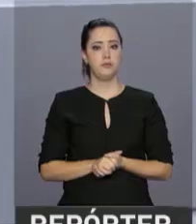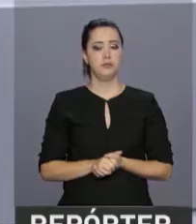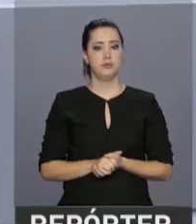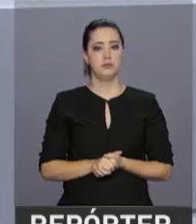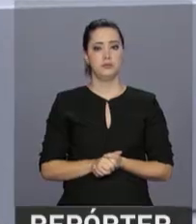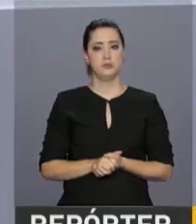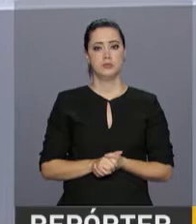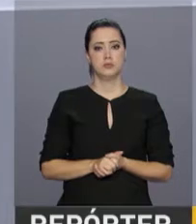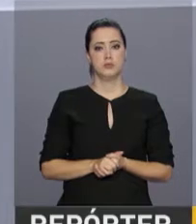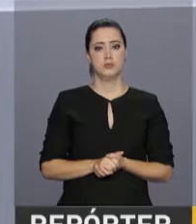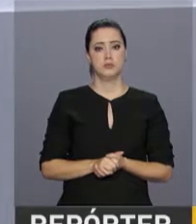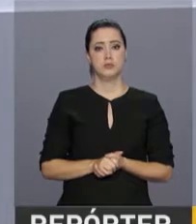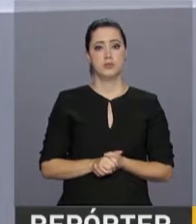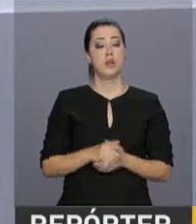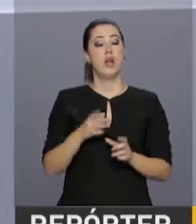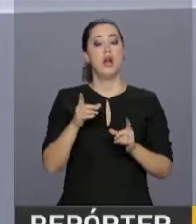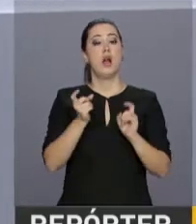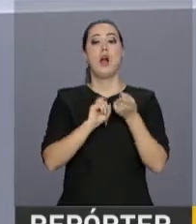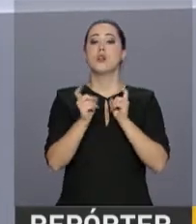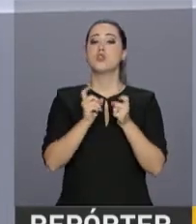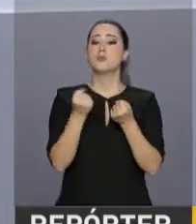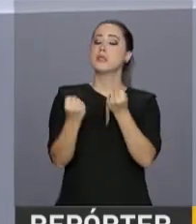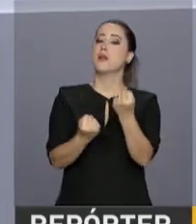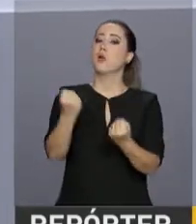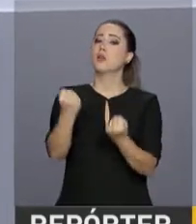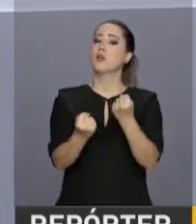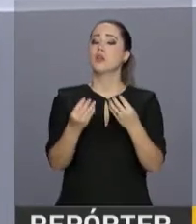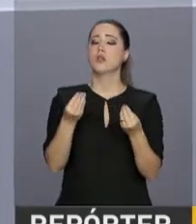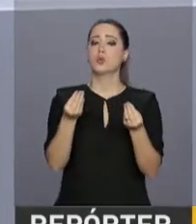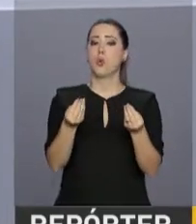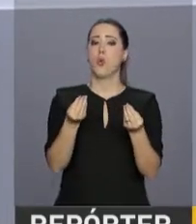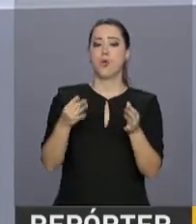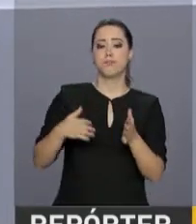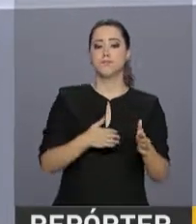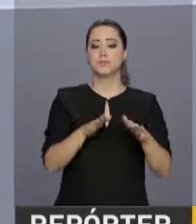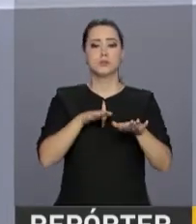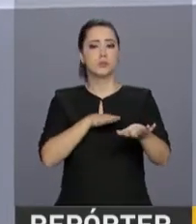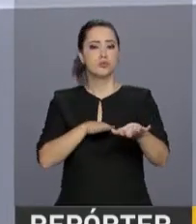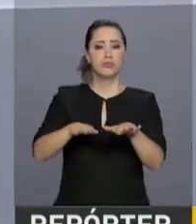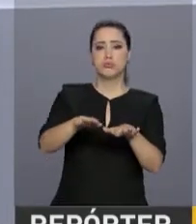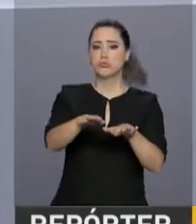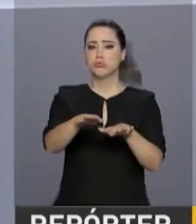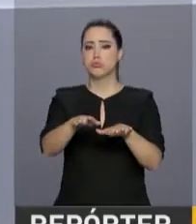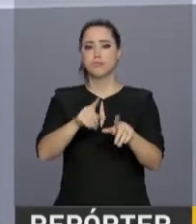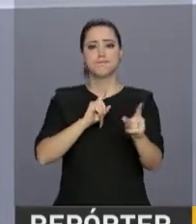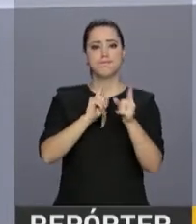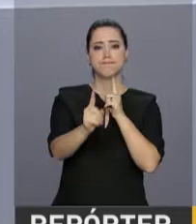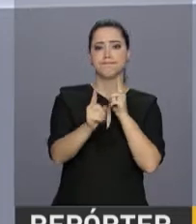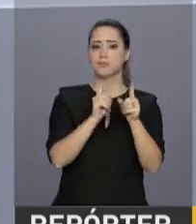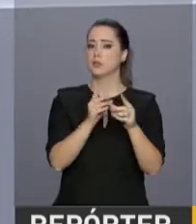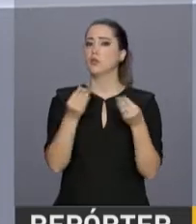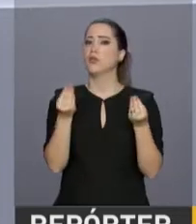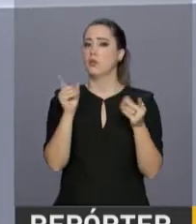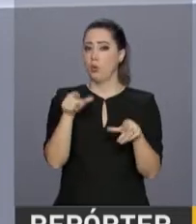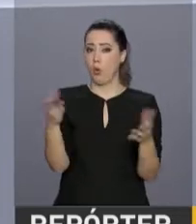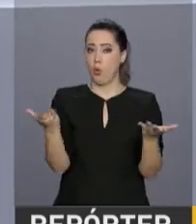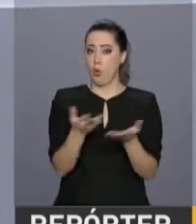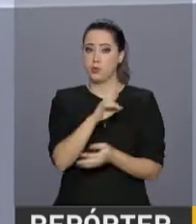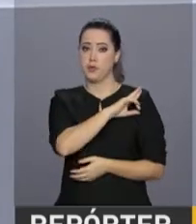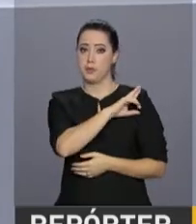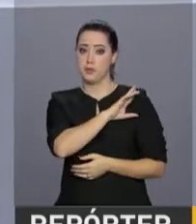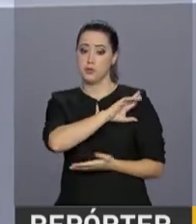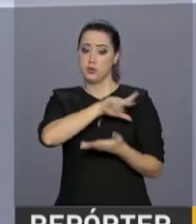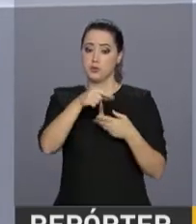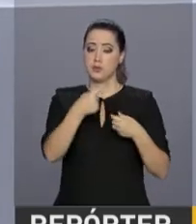a gestão do trânsito foi tema de um encontro em brasília com representantes de vários municípios e um dos assuntos